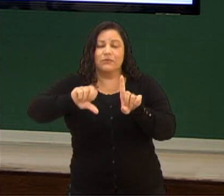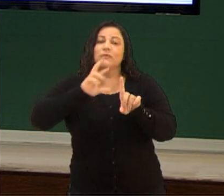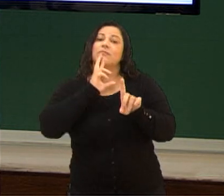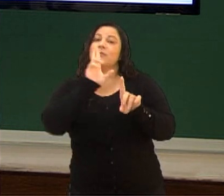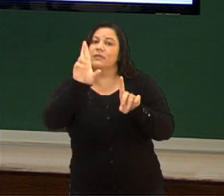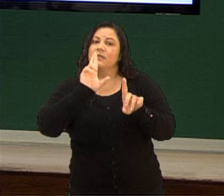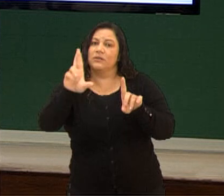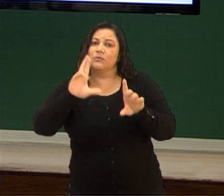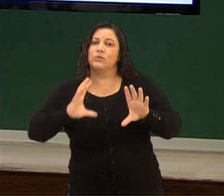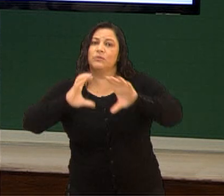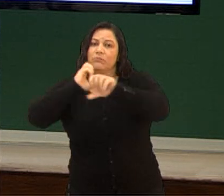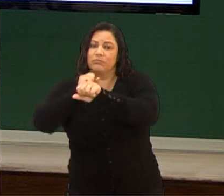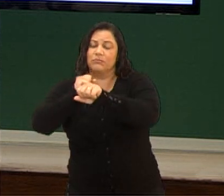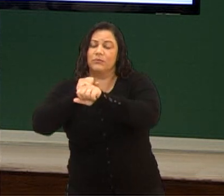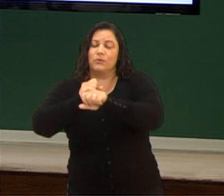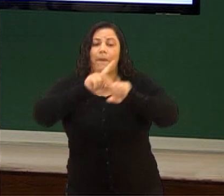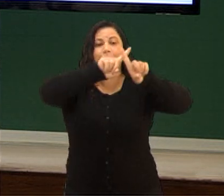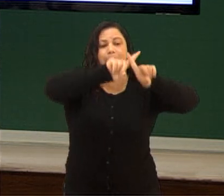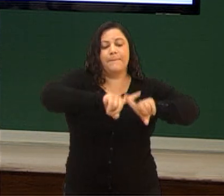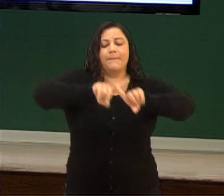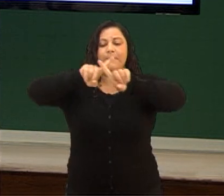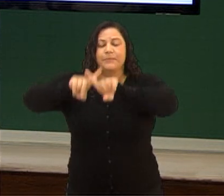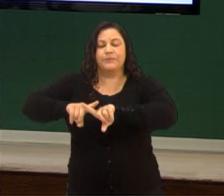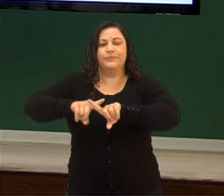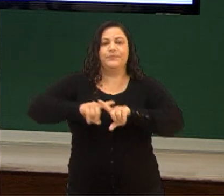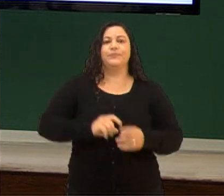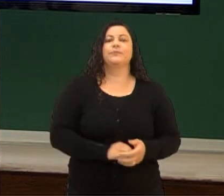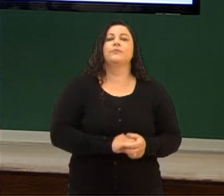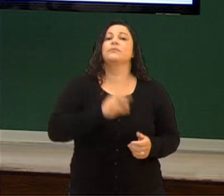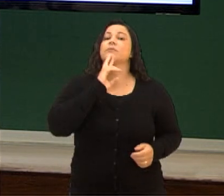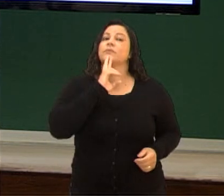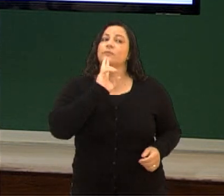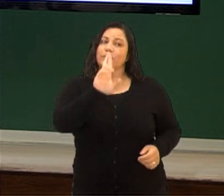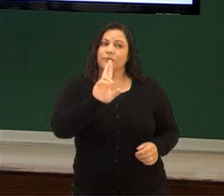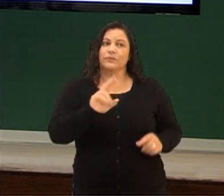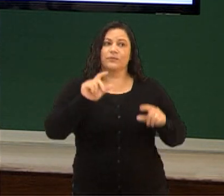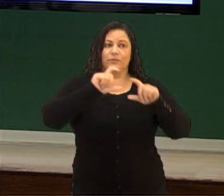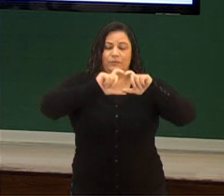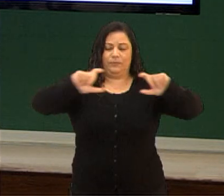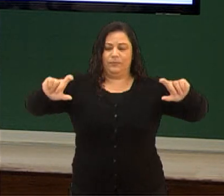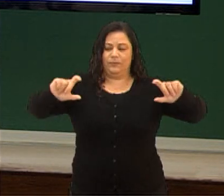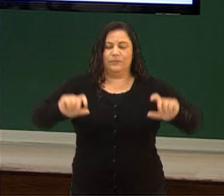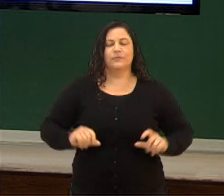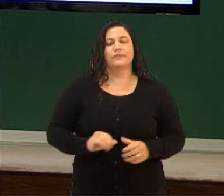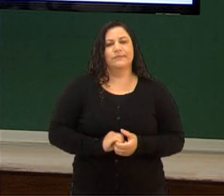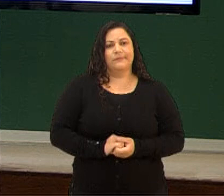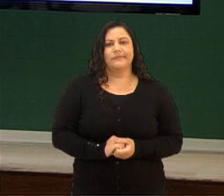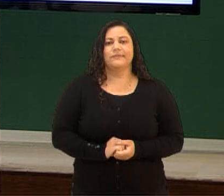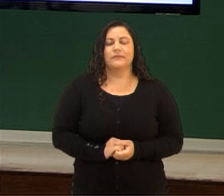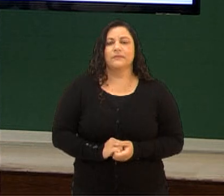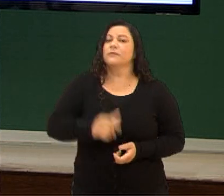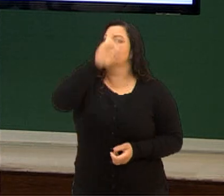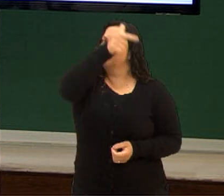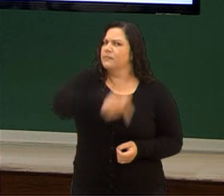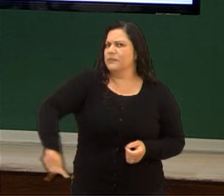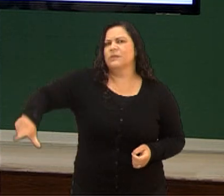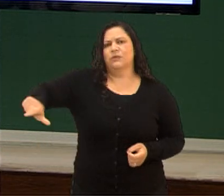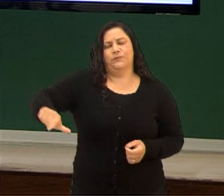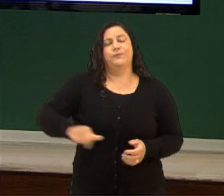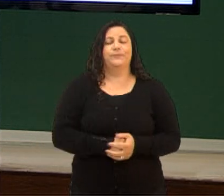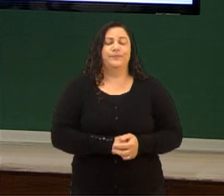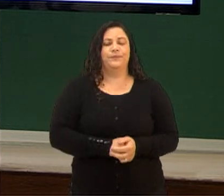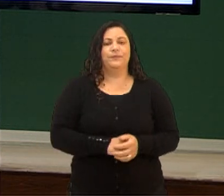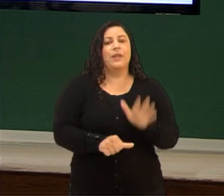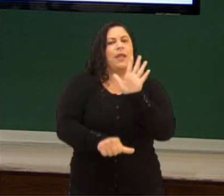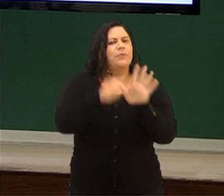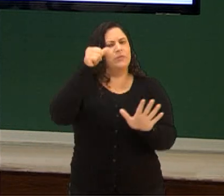outra conta. Daí eu multiplico 1 vezes 19 e obtenho o cofator. Tá certo? Novamente, pessoal, é a primeira vez que vocês